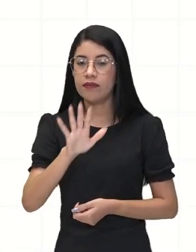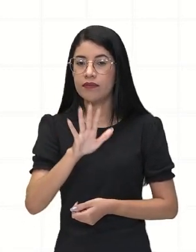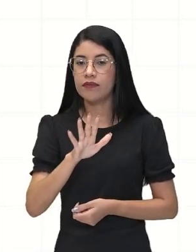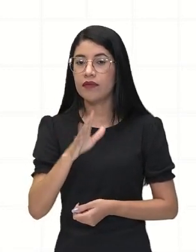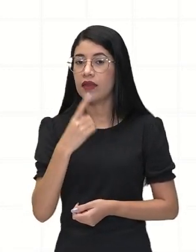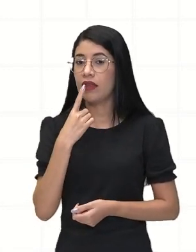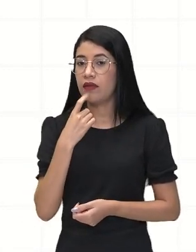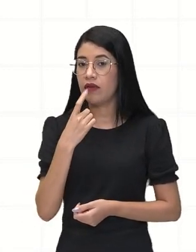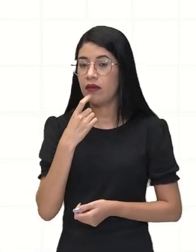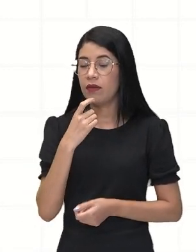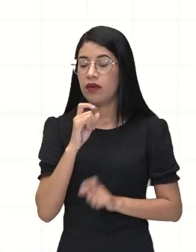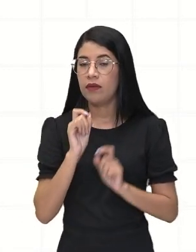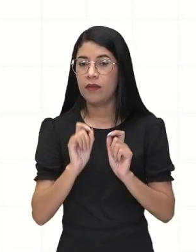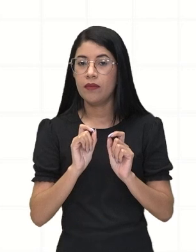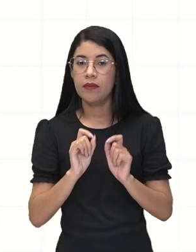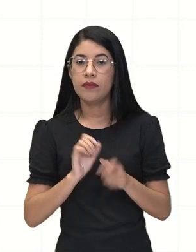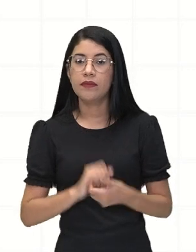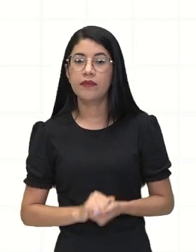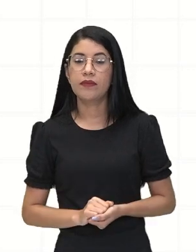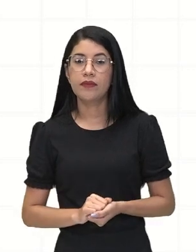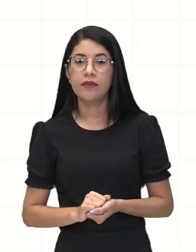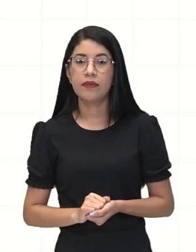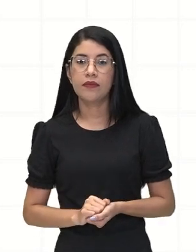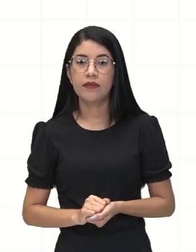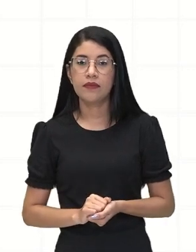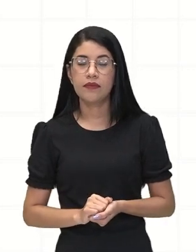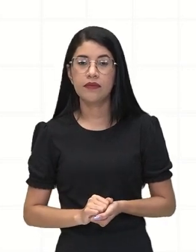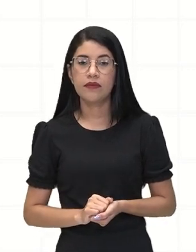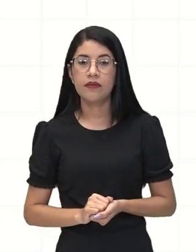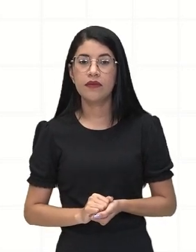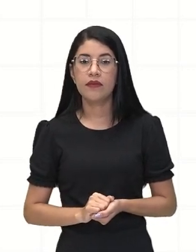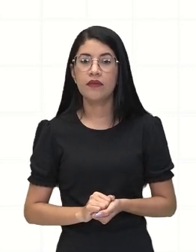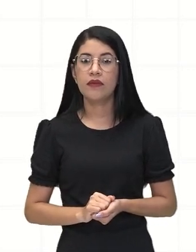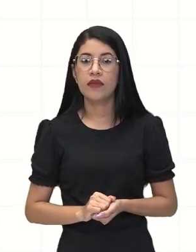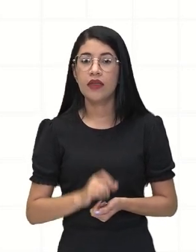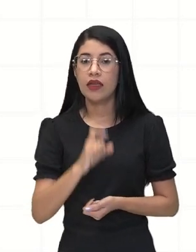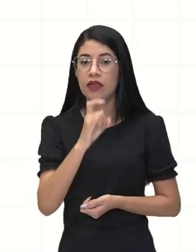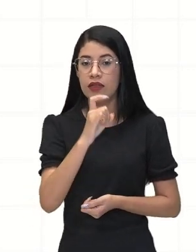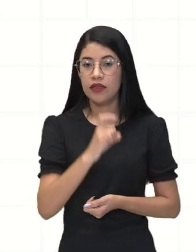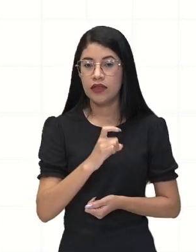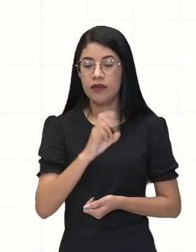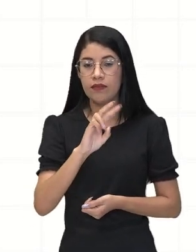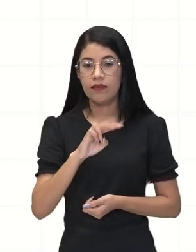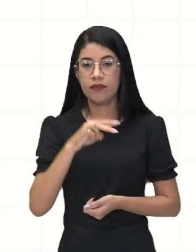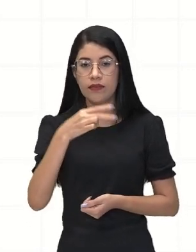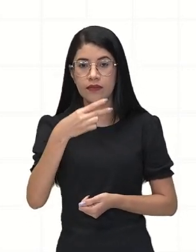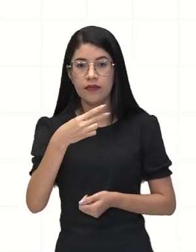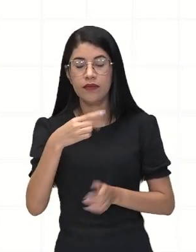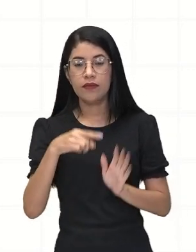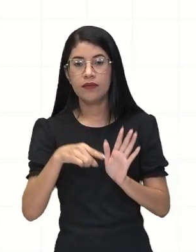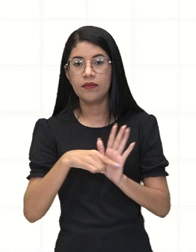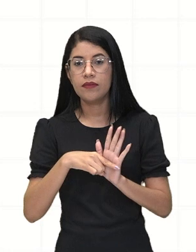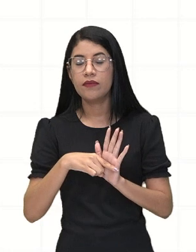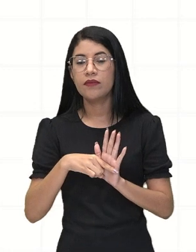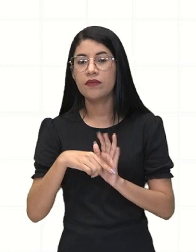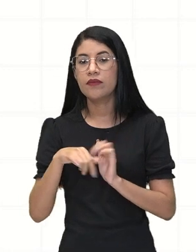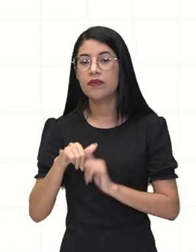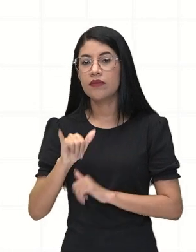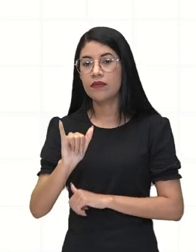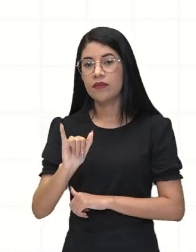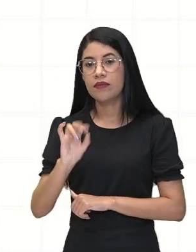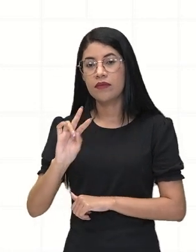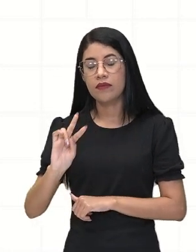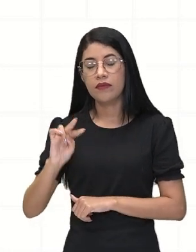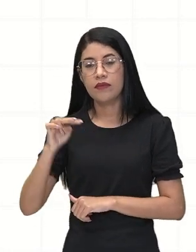exatamente quem? Vai ser o x ao quadrado, que é x vezes x, menos esse quadradinho aqui, ó.